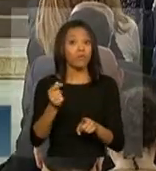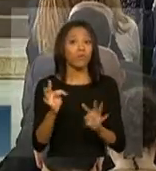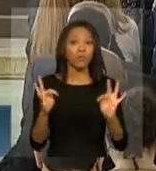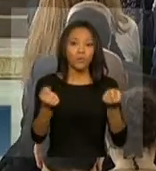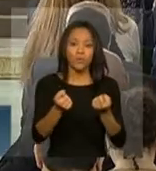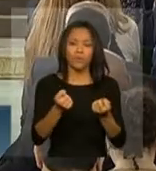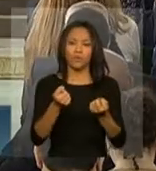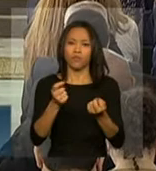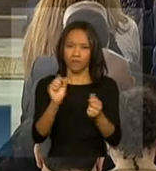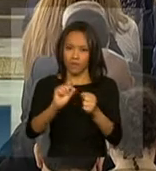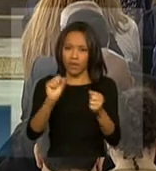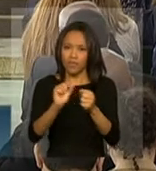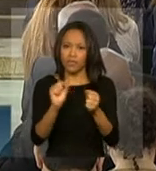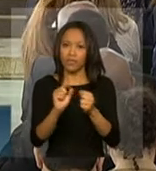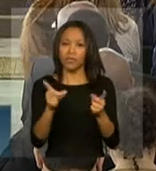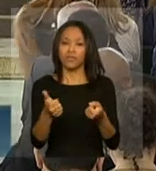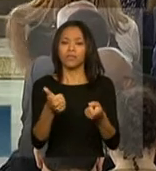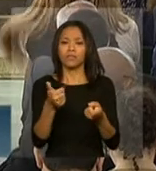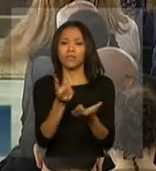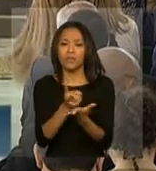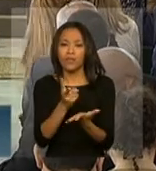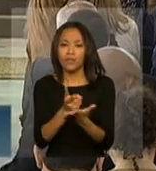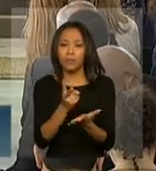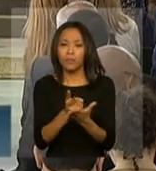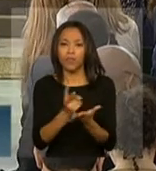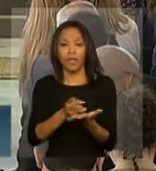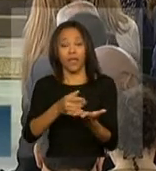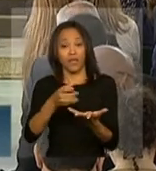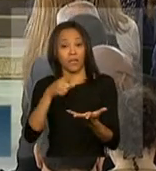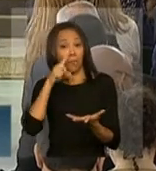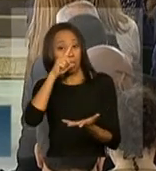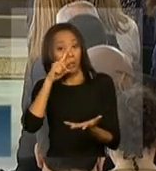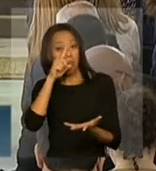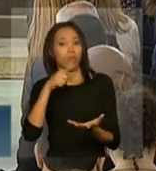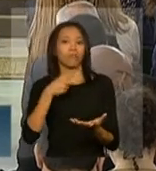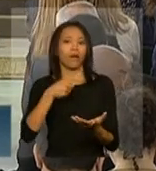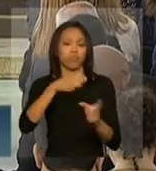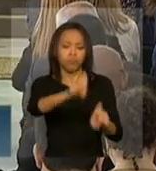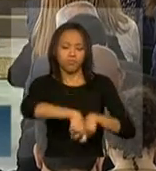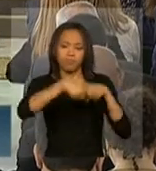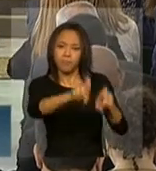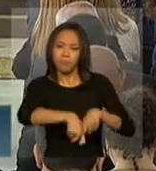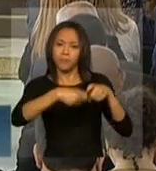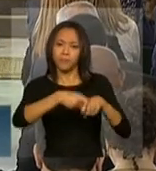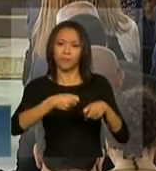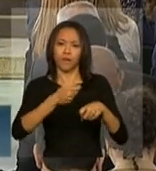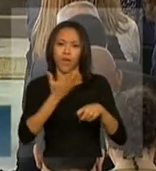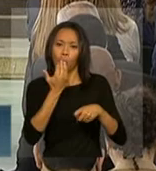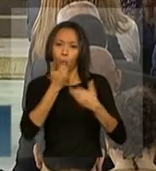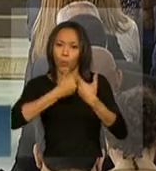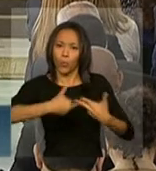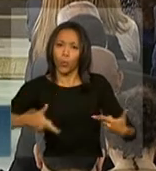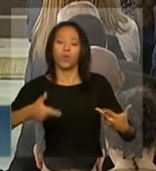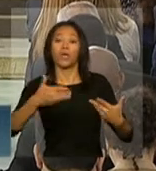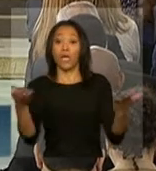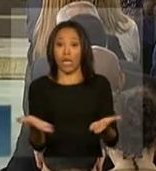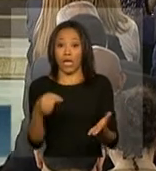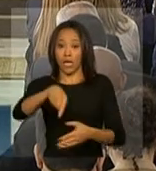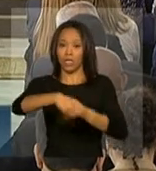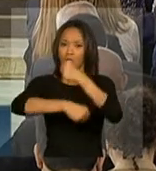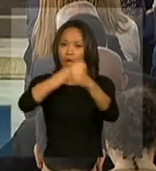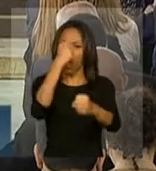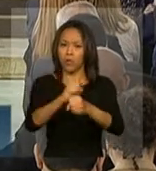sem comprometer a nossa portentosa produção agrícola, que neste último ano, ministro Toninho, bateu um novo